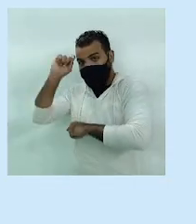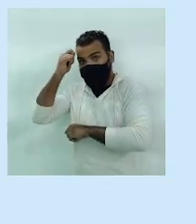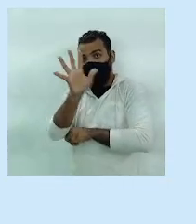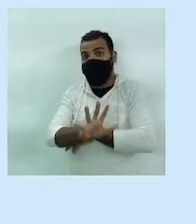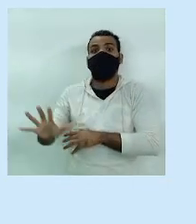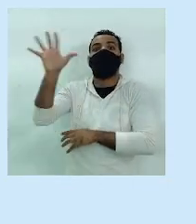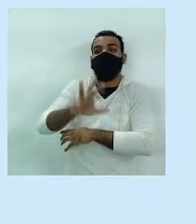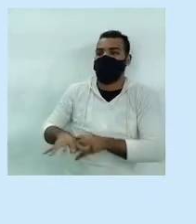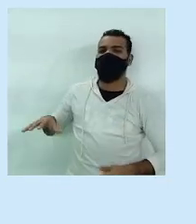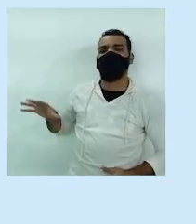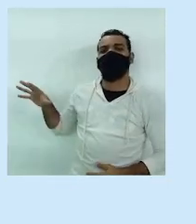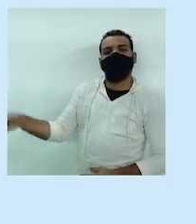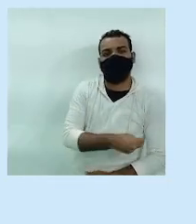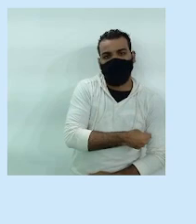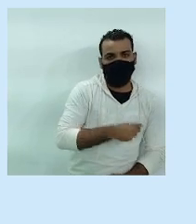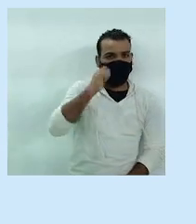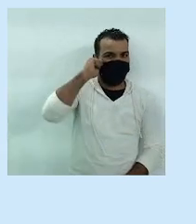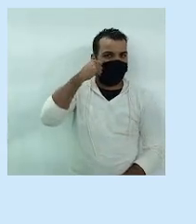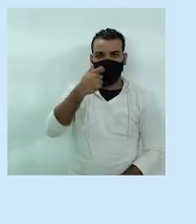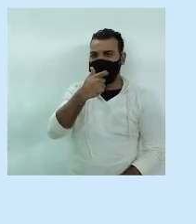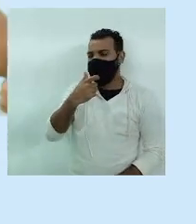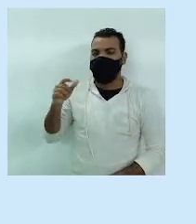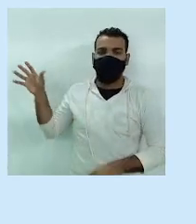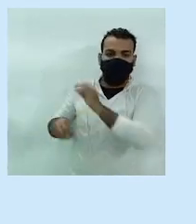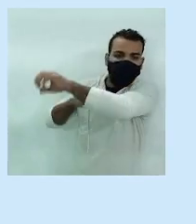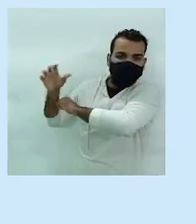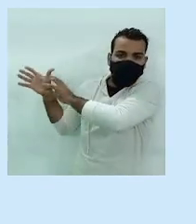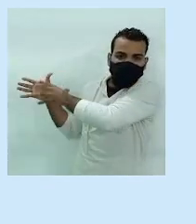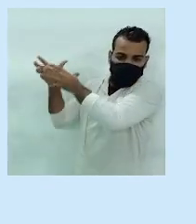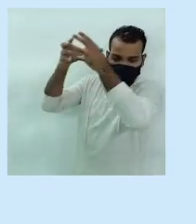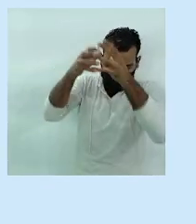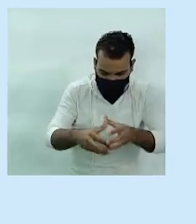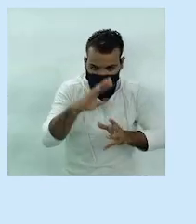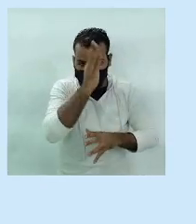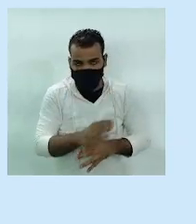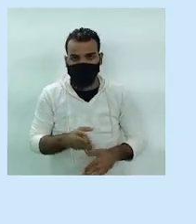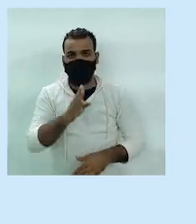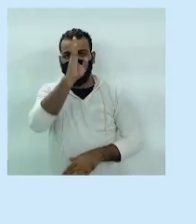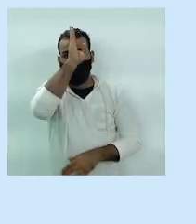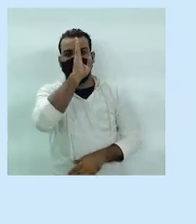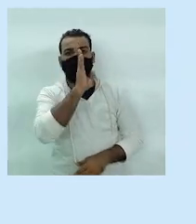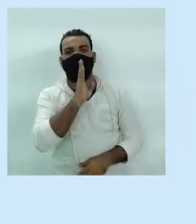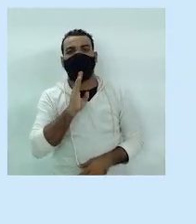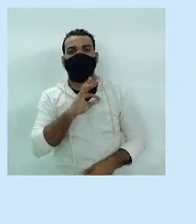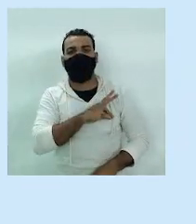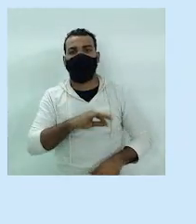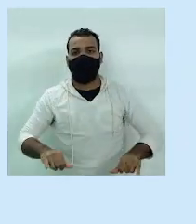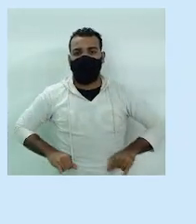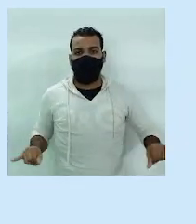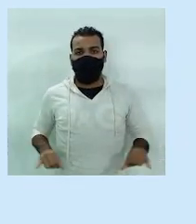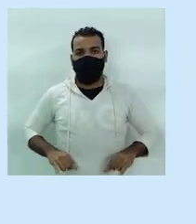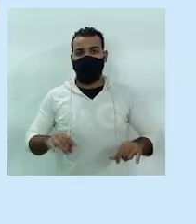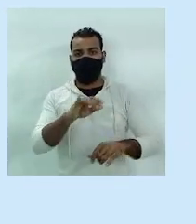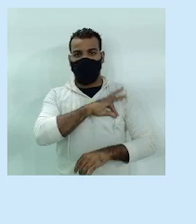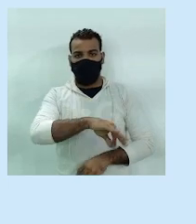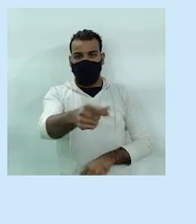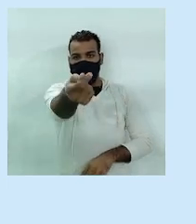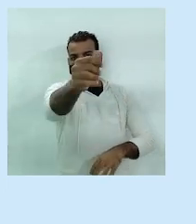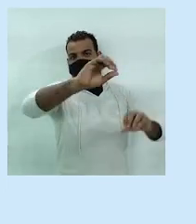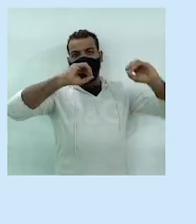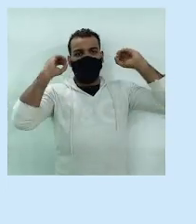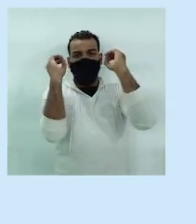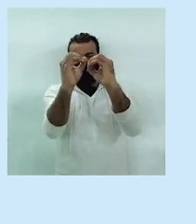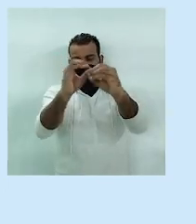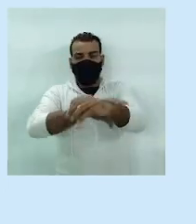tipo de escravidão. Então, também tivemos aí a questão que se colocou no texto dos metais preciosos,